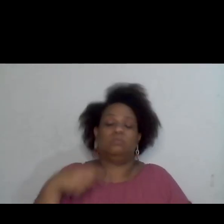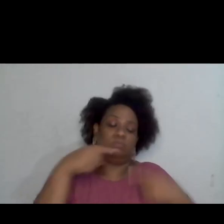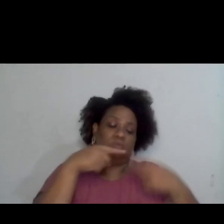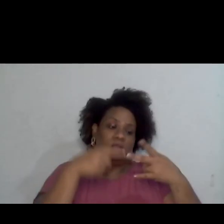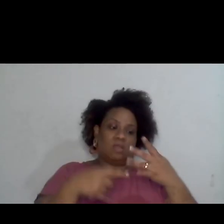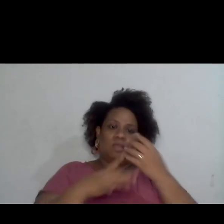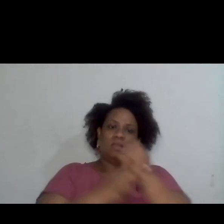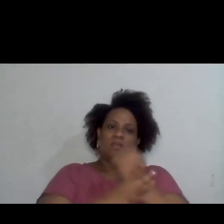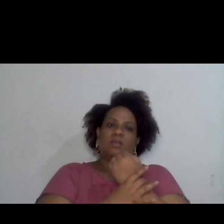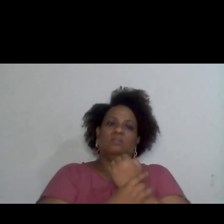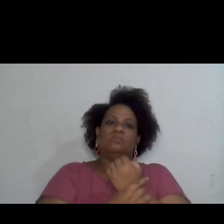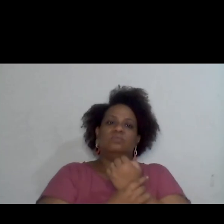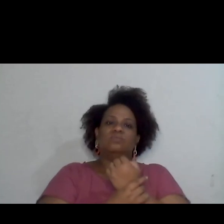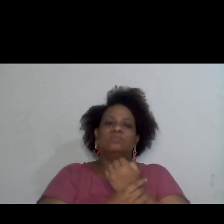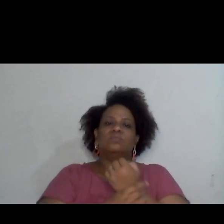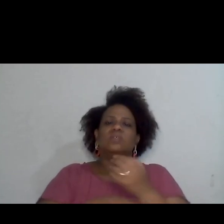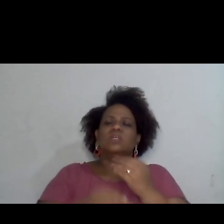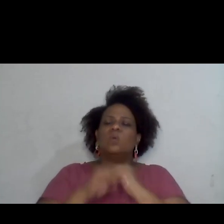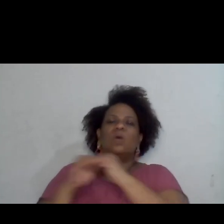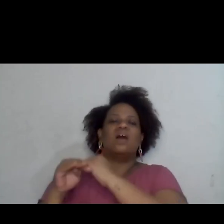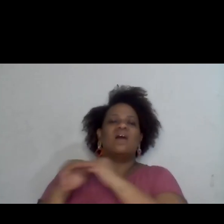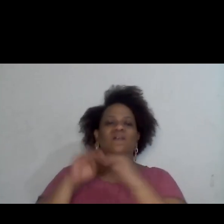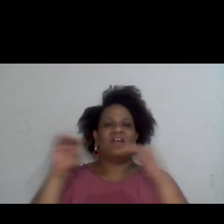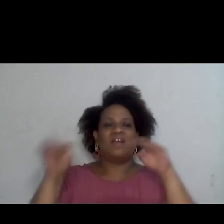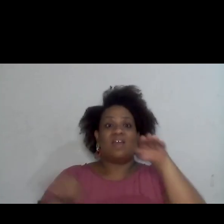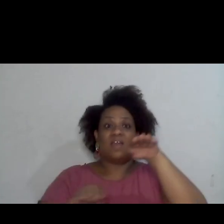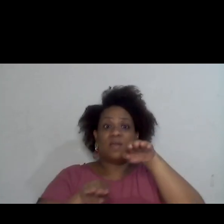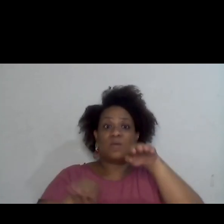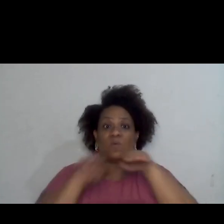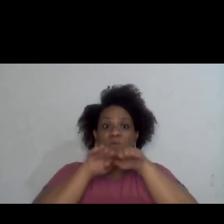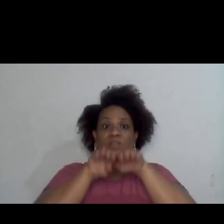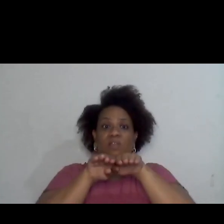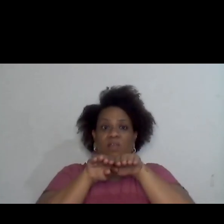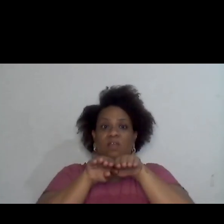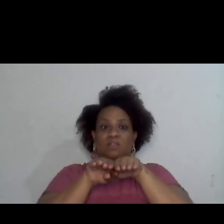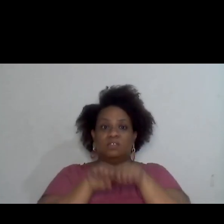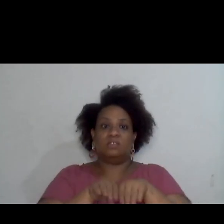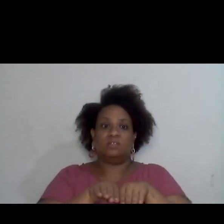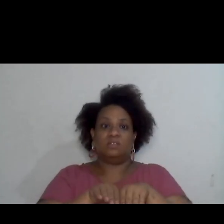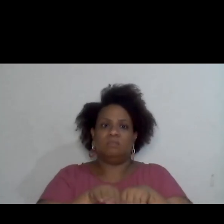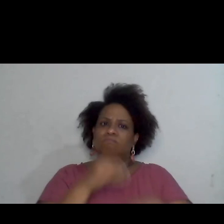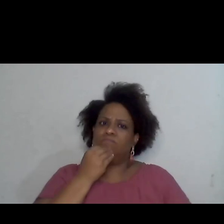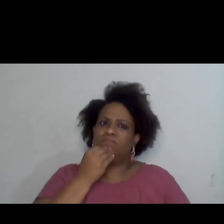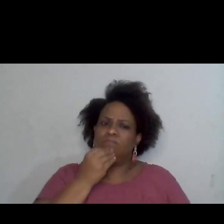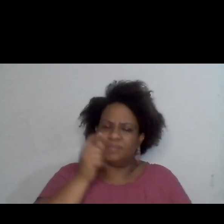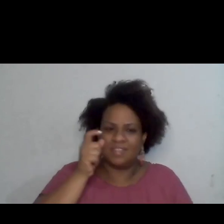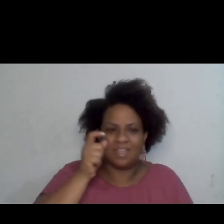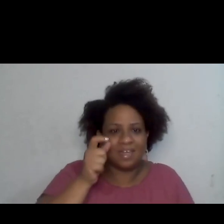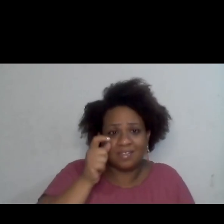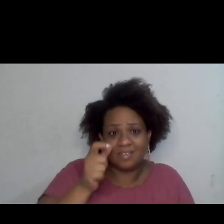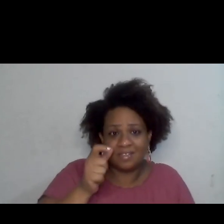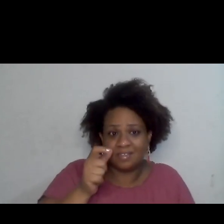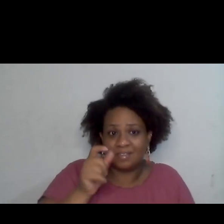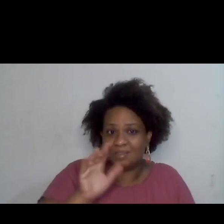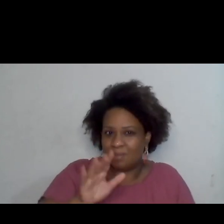de isonomia, de equidade, porque seria muito interessante, mas também não seria nada bom